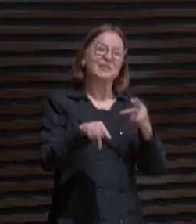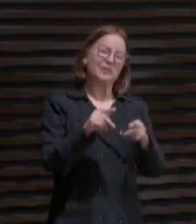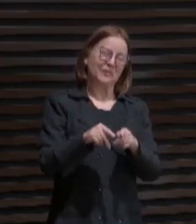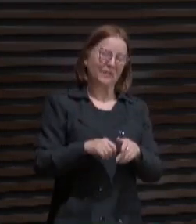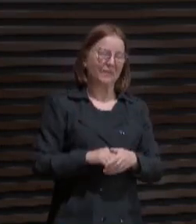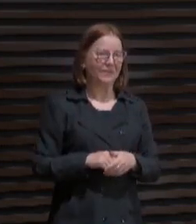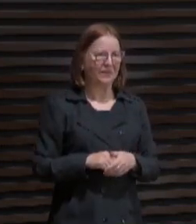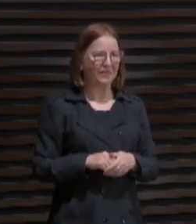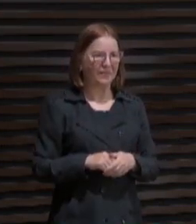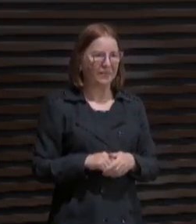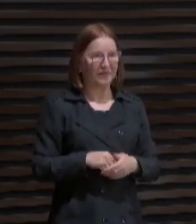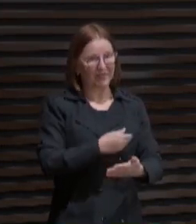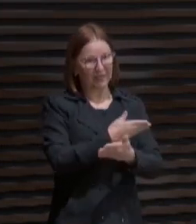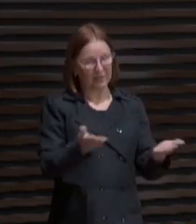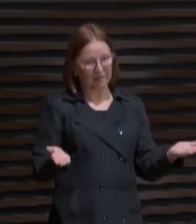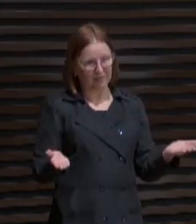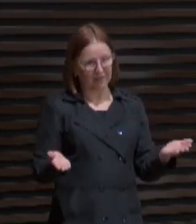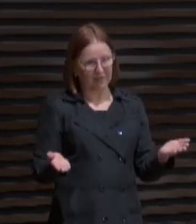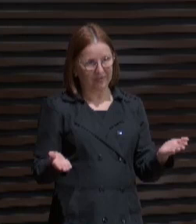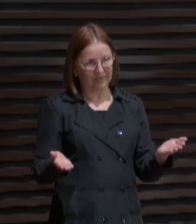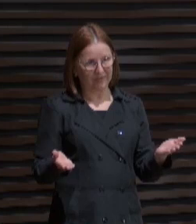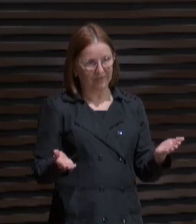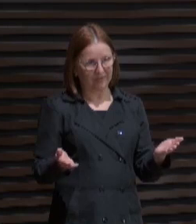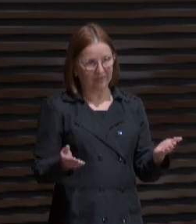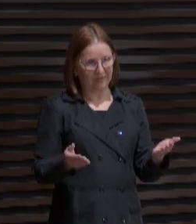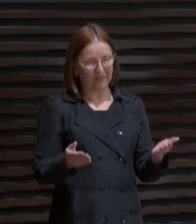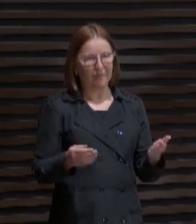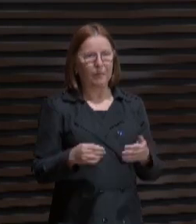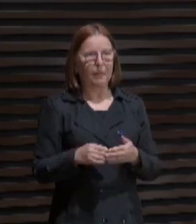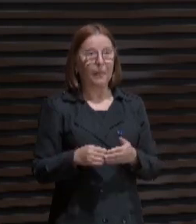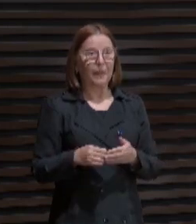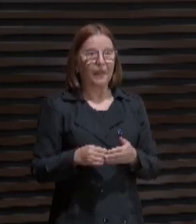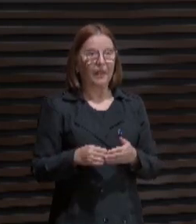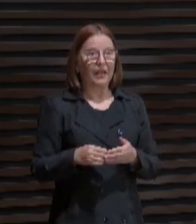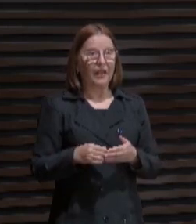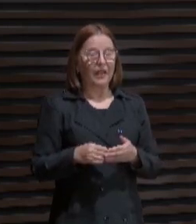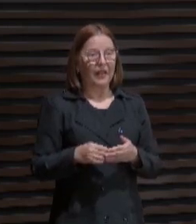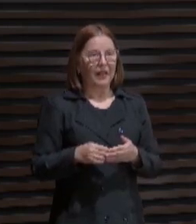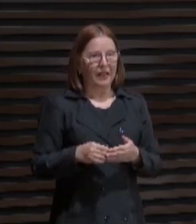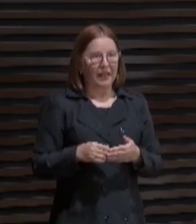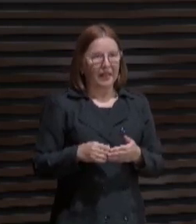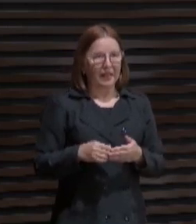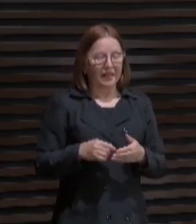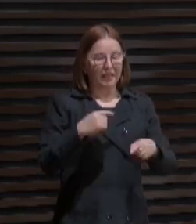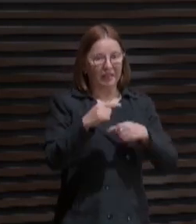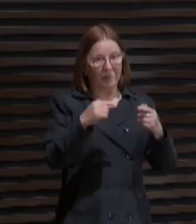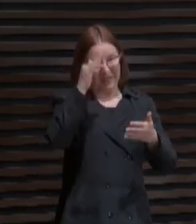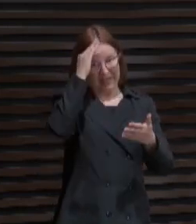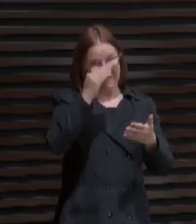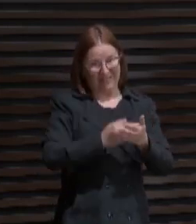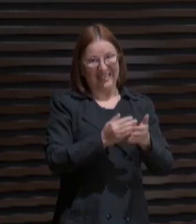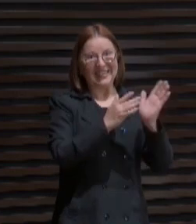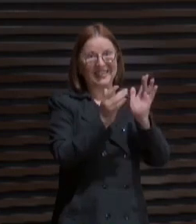irmãos, além da fé nesse caminho de Emaús, Jesus, quando chega, faz o nosso coração